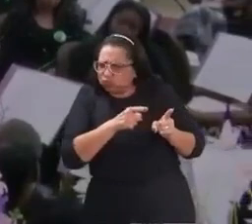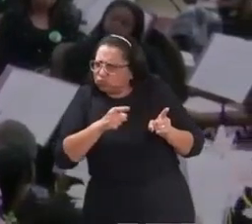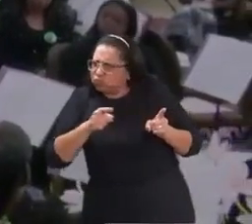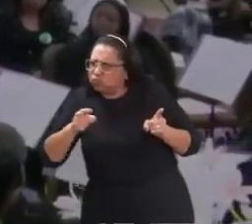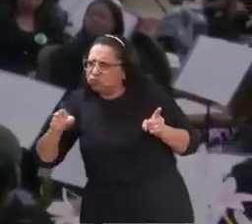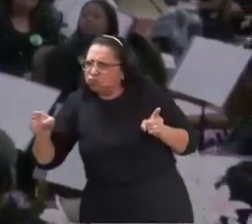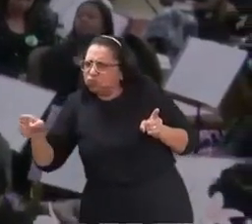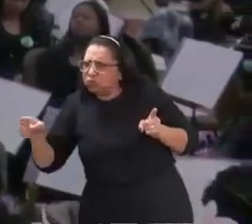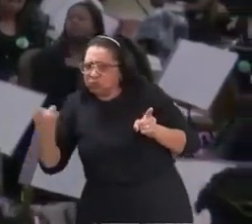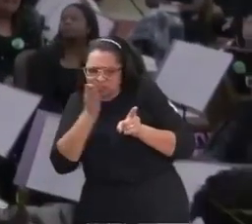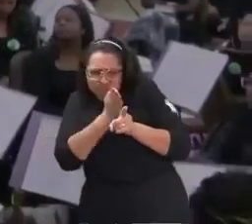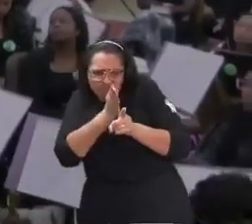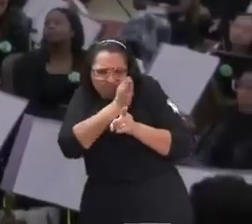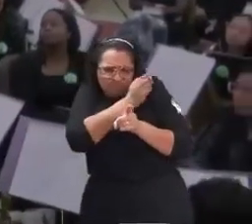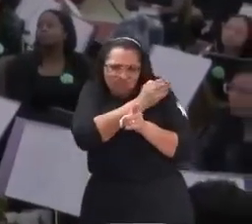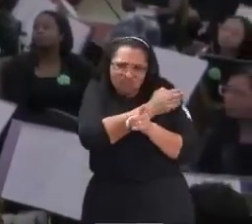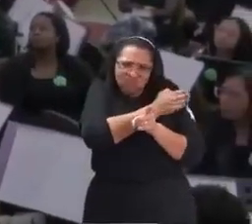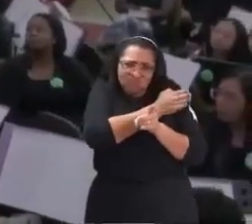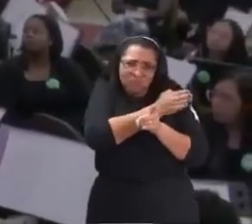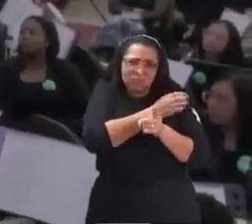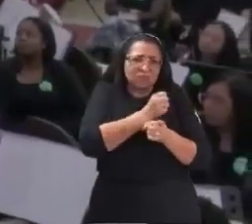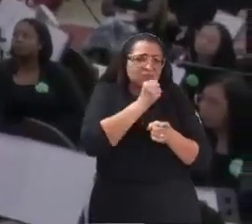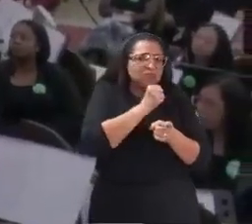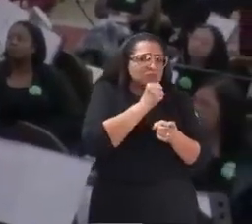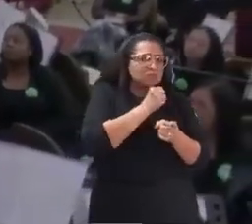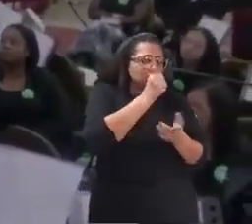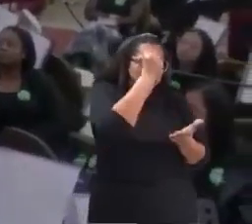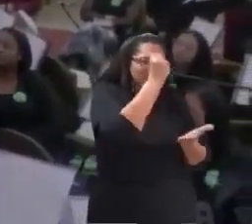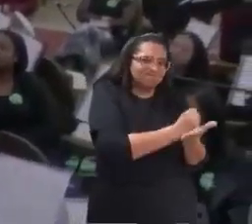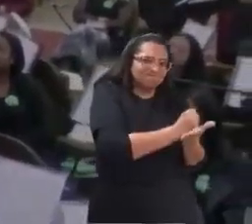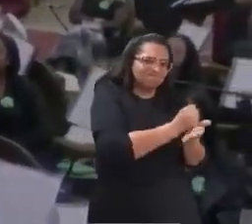Todo o Velho Testamento.